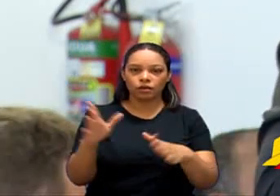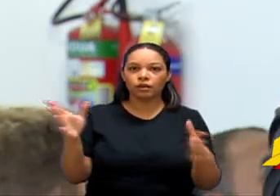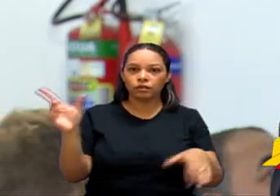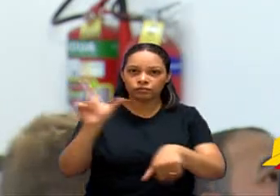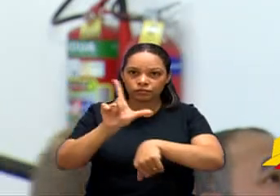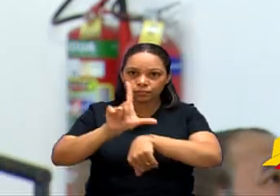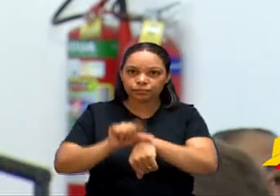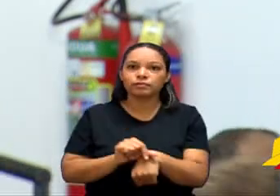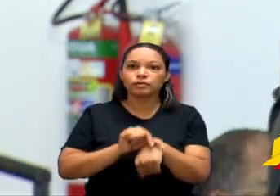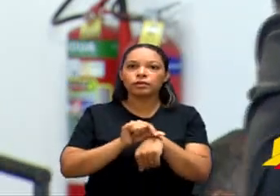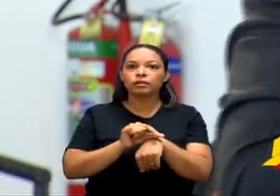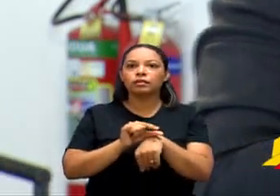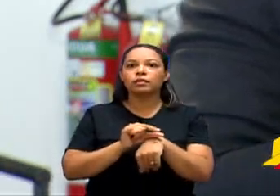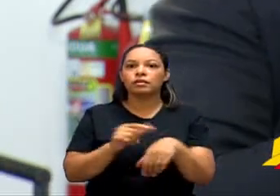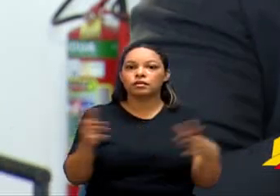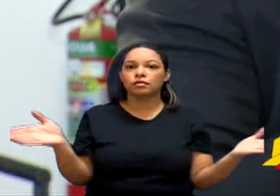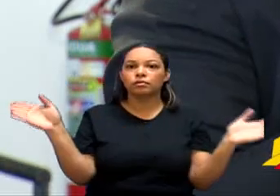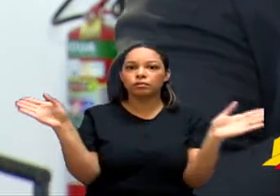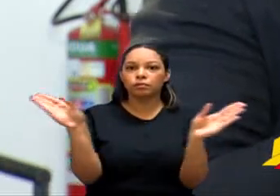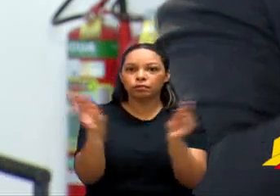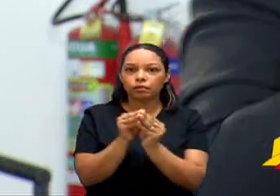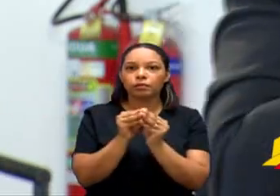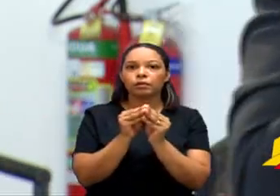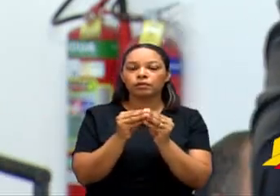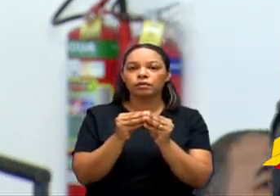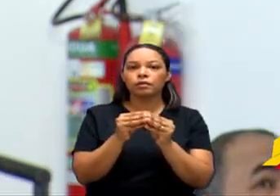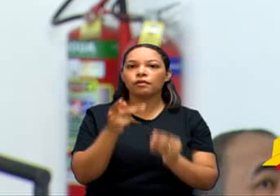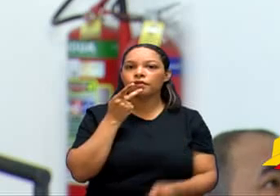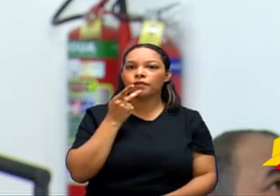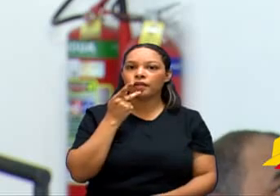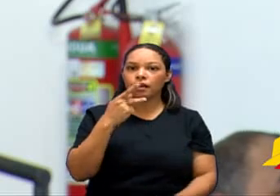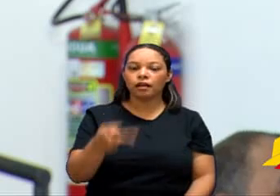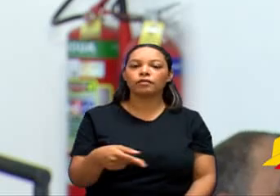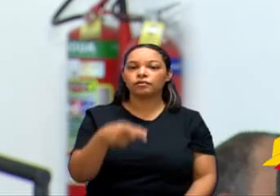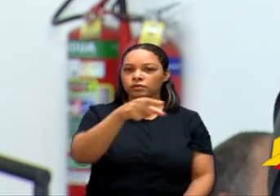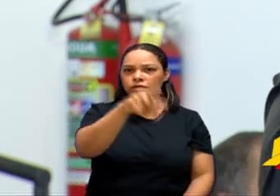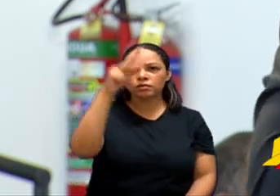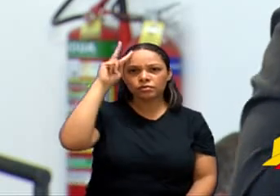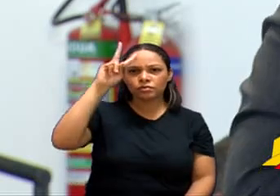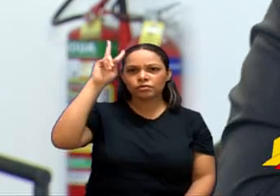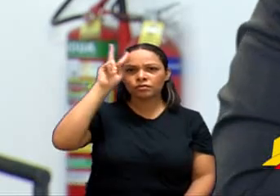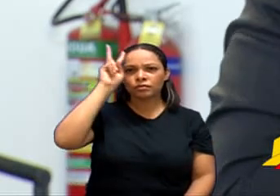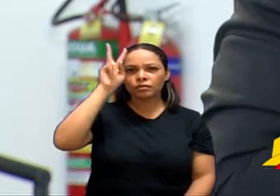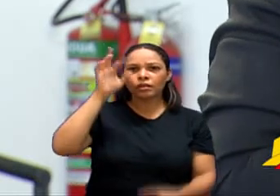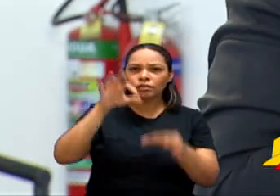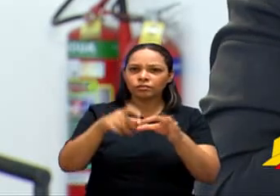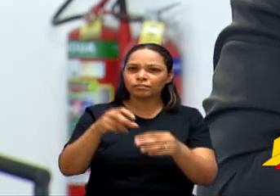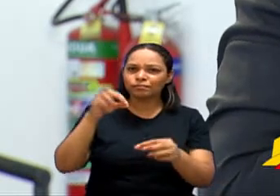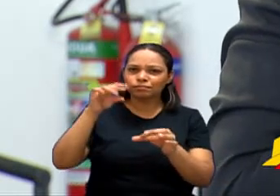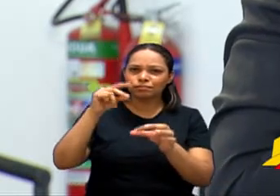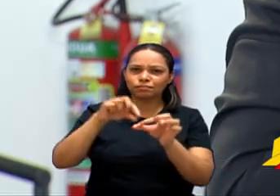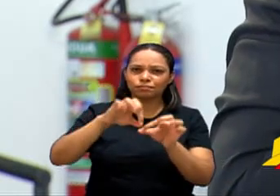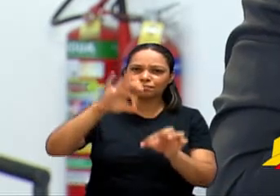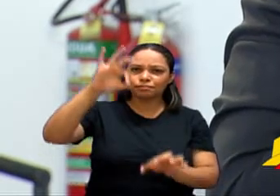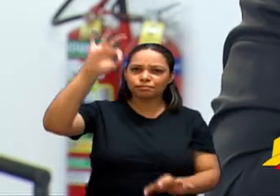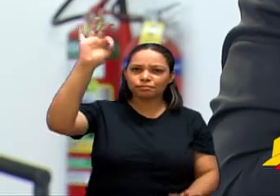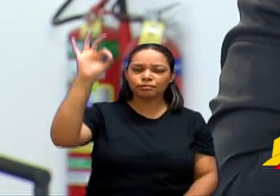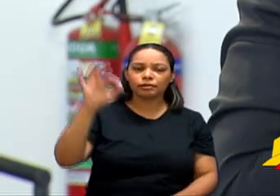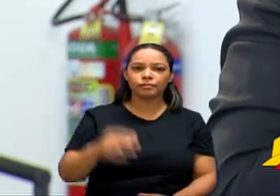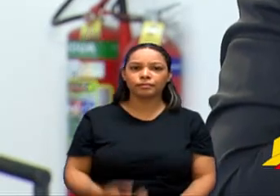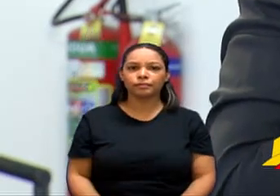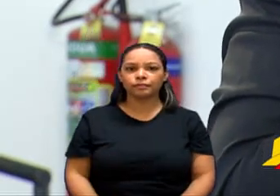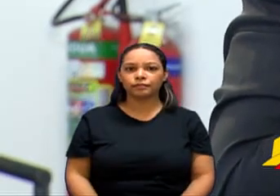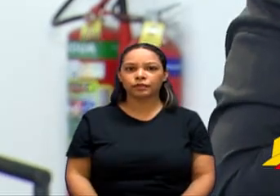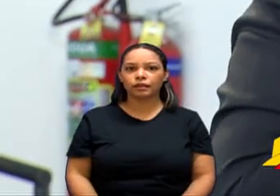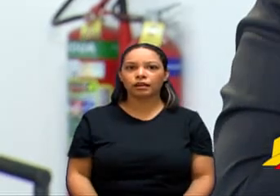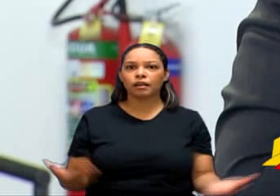Obrigado, também. Querido. Fica à vontade. E falar com propriedade. Você tem uma história grande lá ligado ao... Então, ô, João, a Vossa Excelência já recebeu dois tempos, esse tempo é do